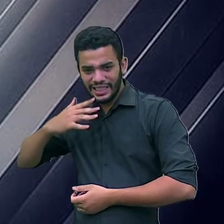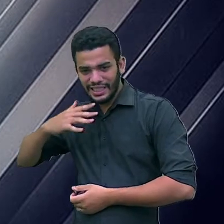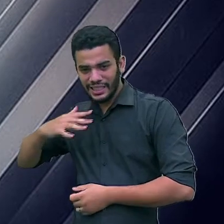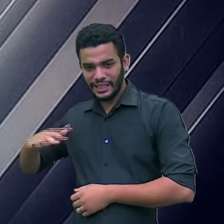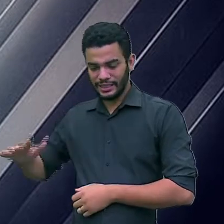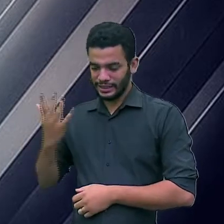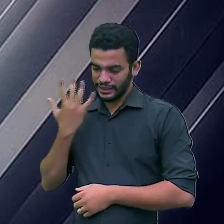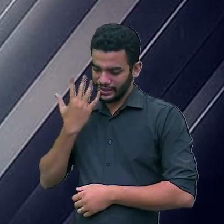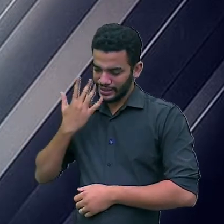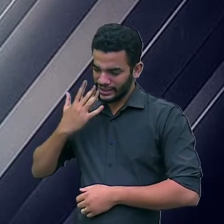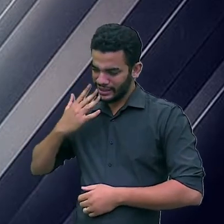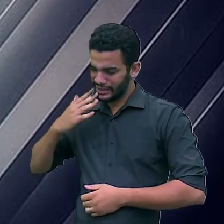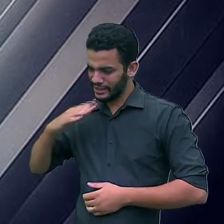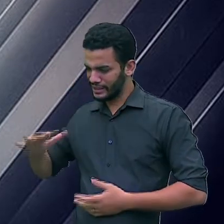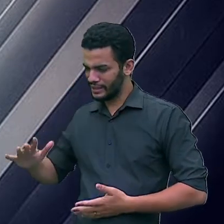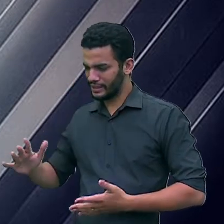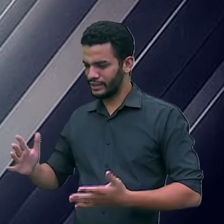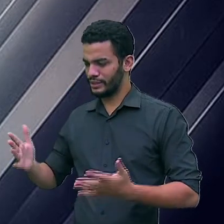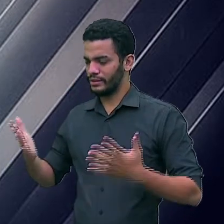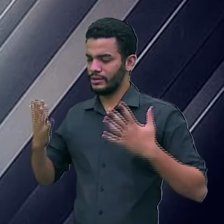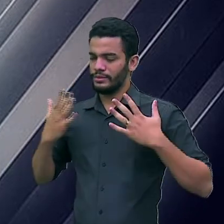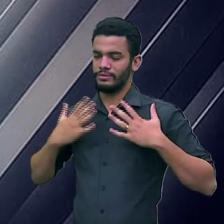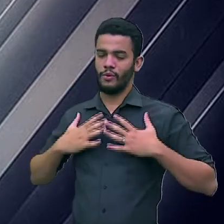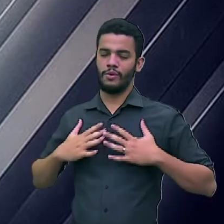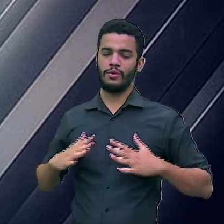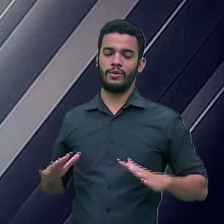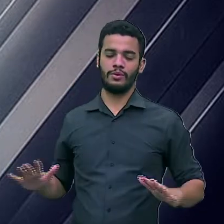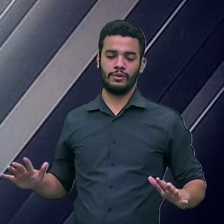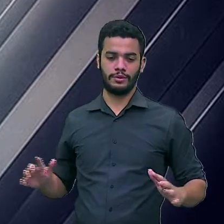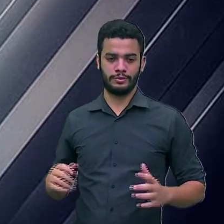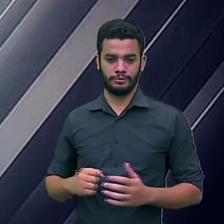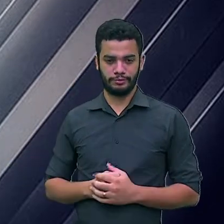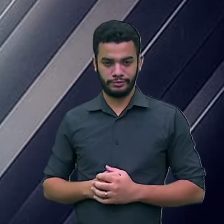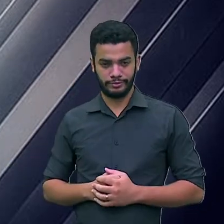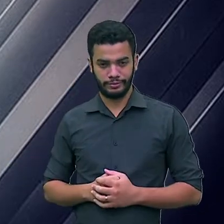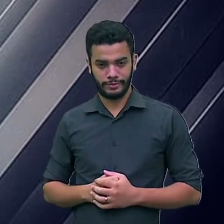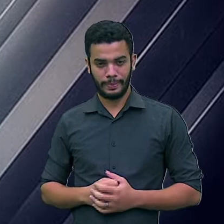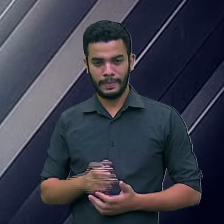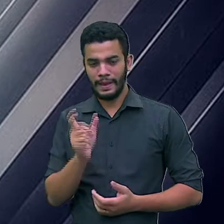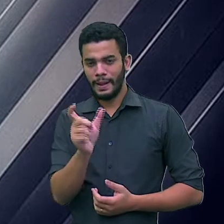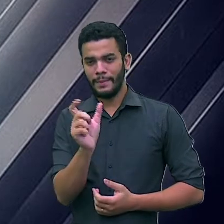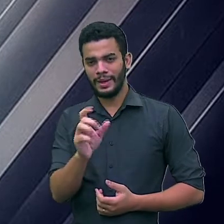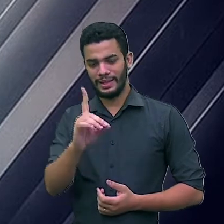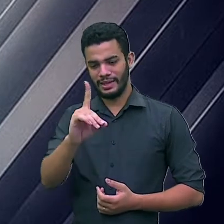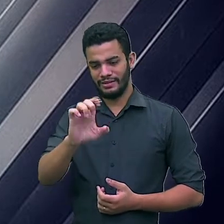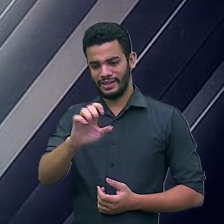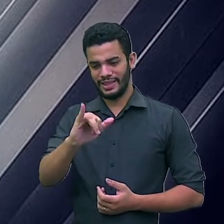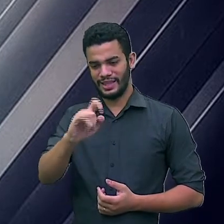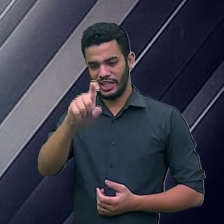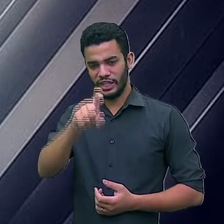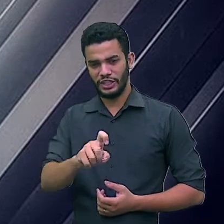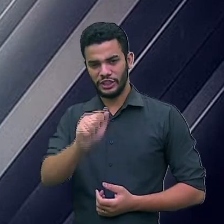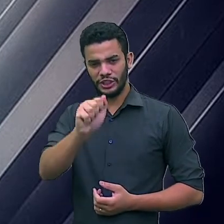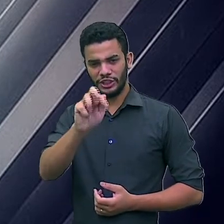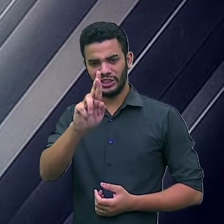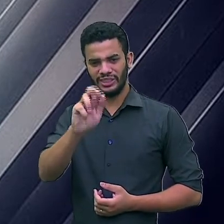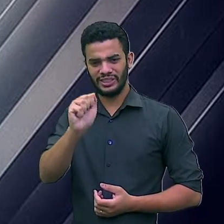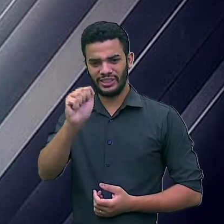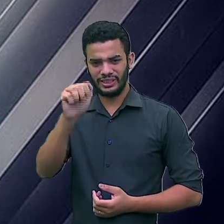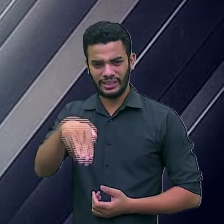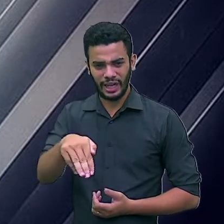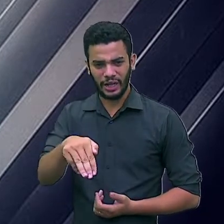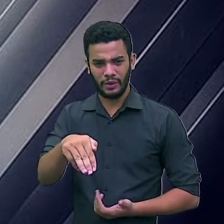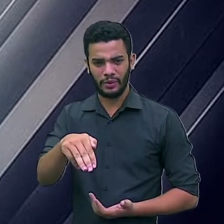as professoras. Deixaram, verbo transitivo. Ótimo.